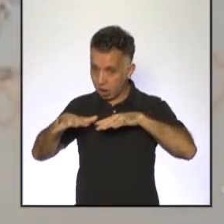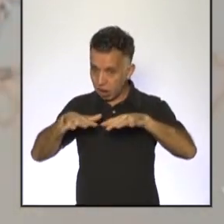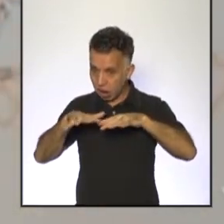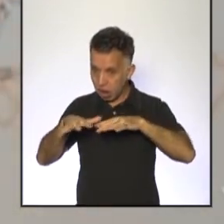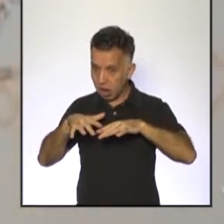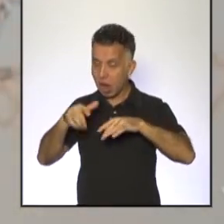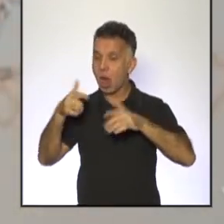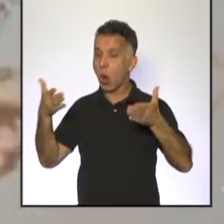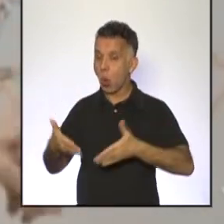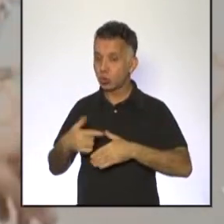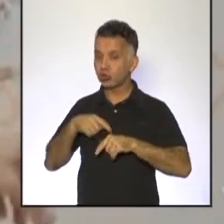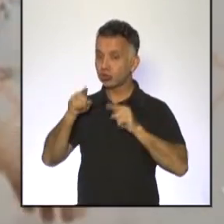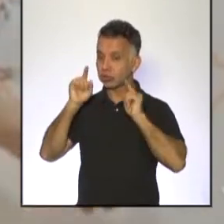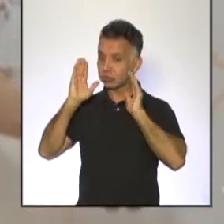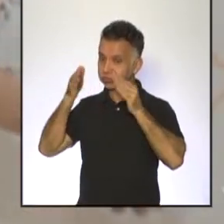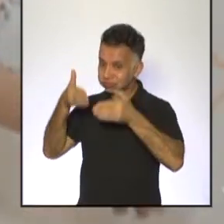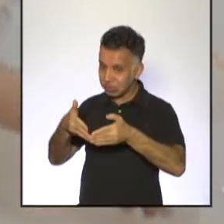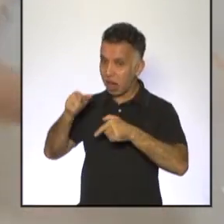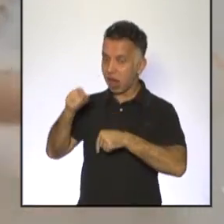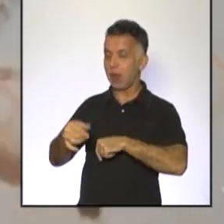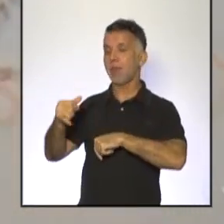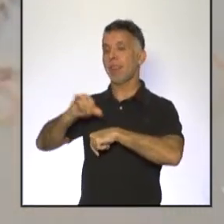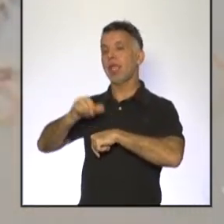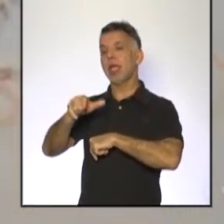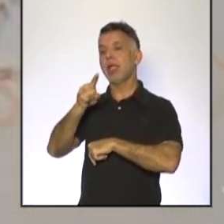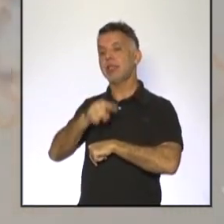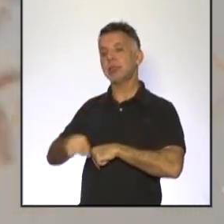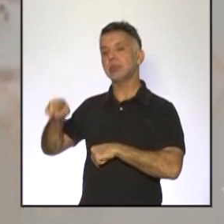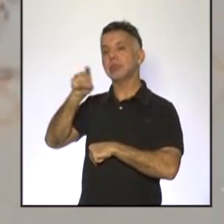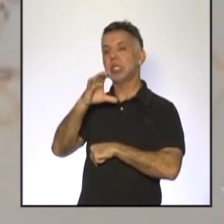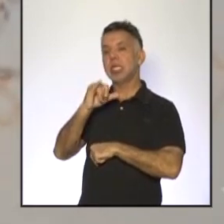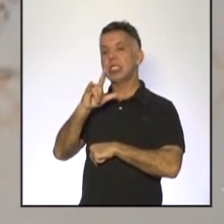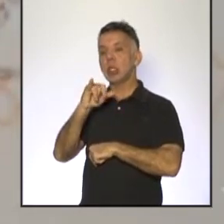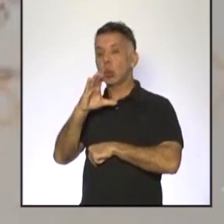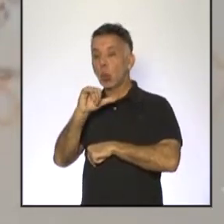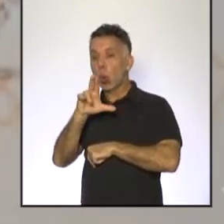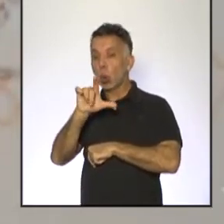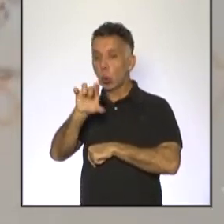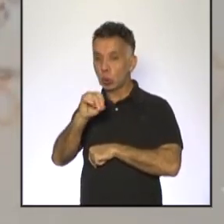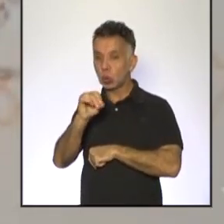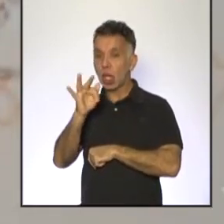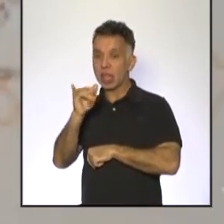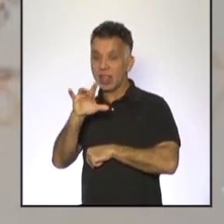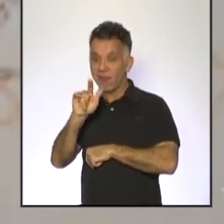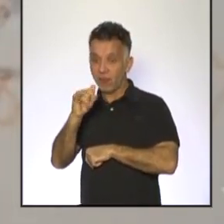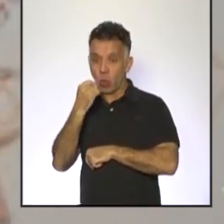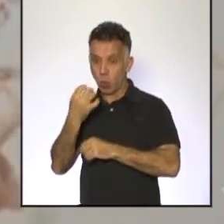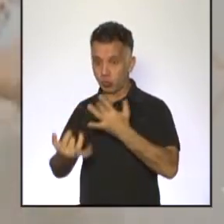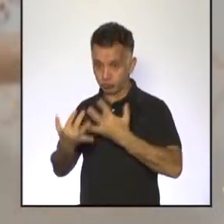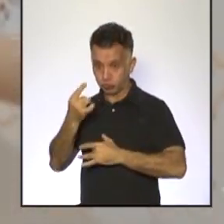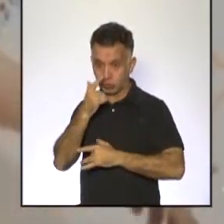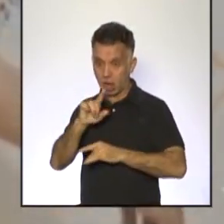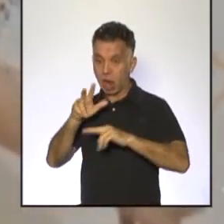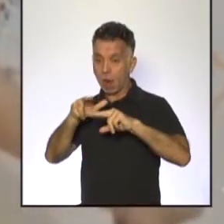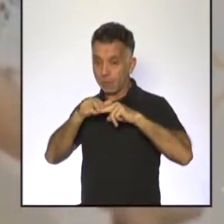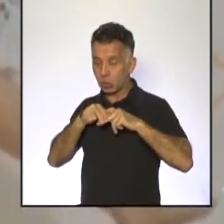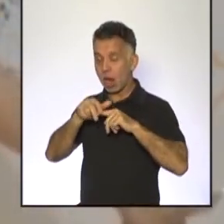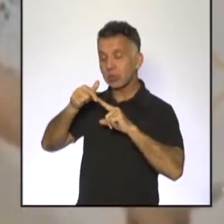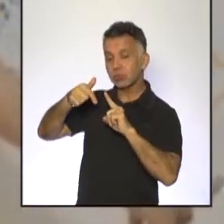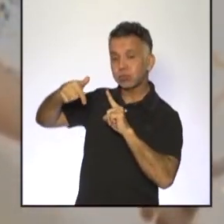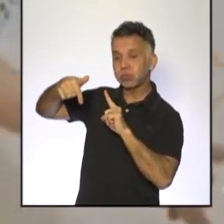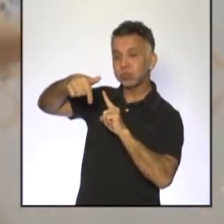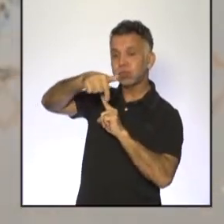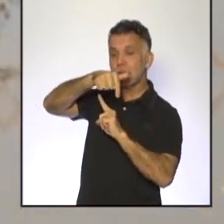no planeta hoje está associada a esse círculo de fogo pela presença de limites convergentes ao entorno do